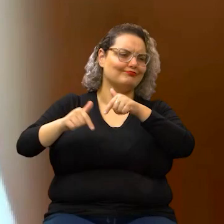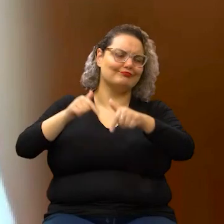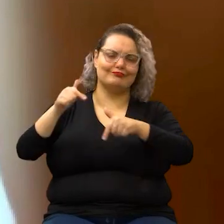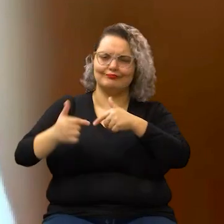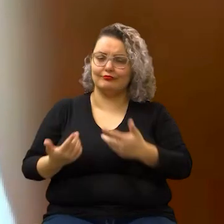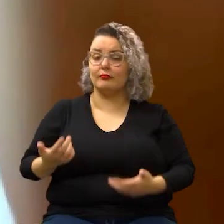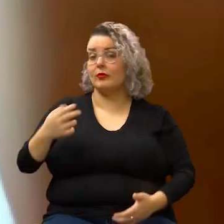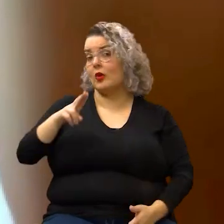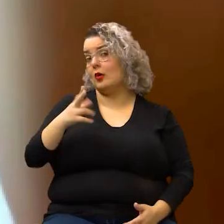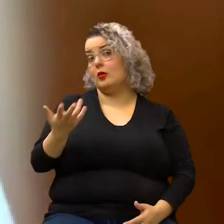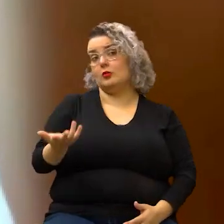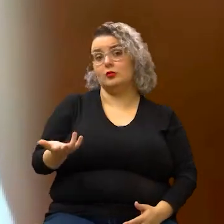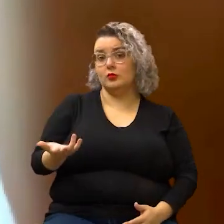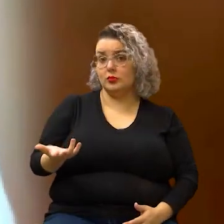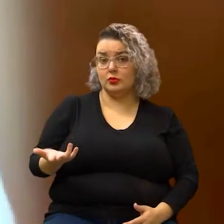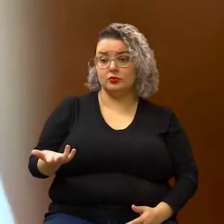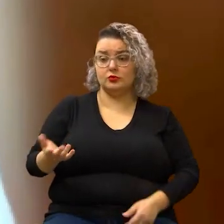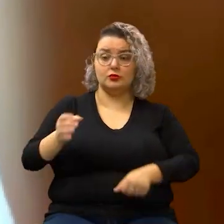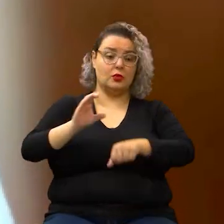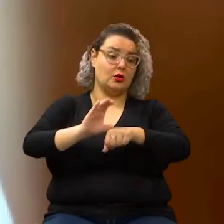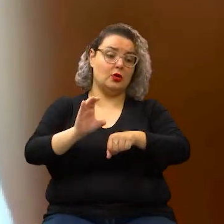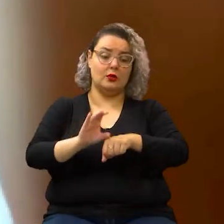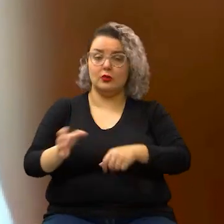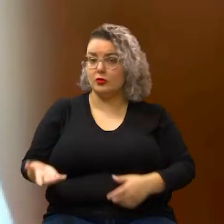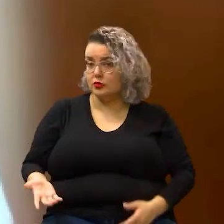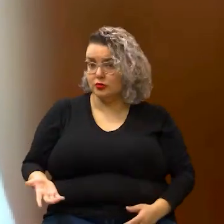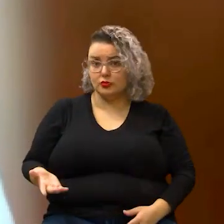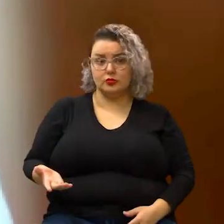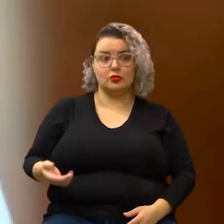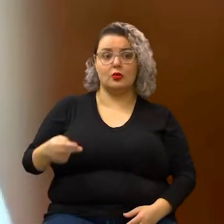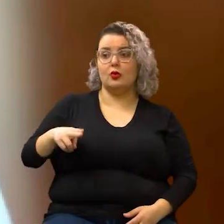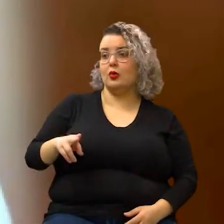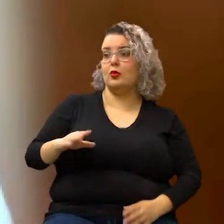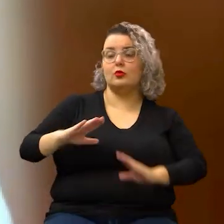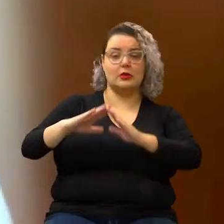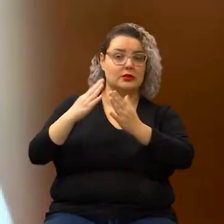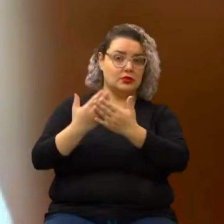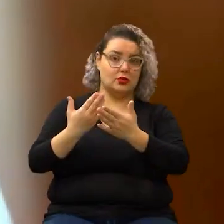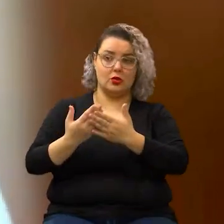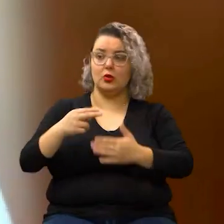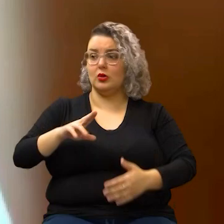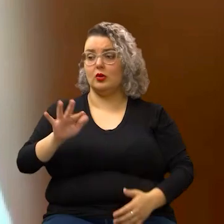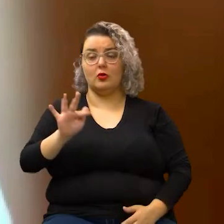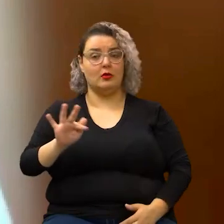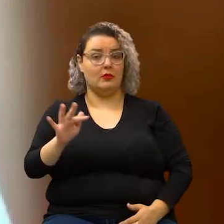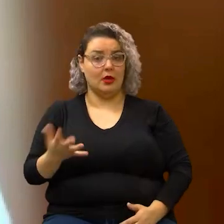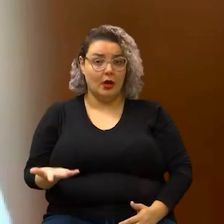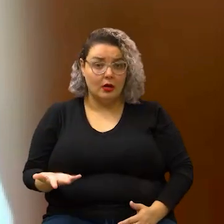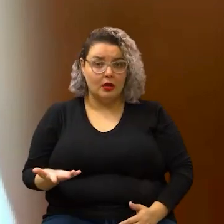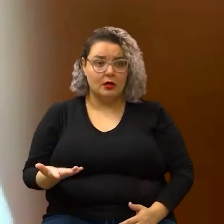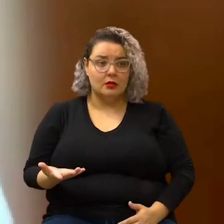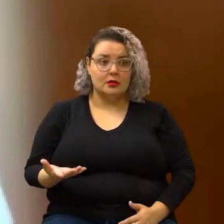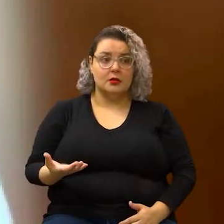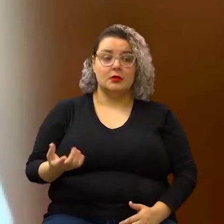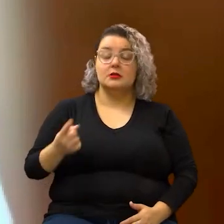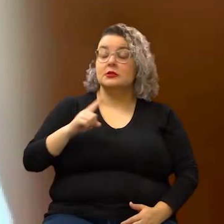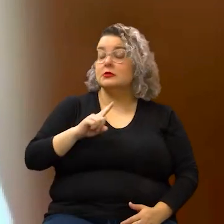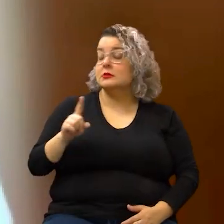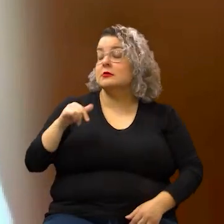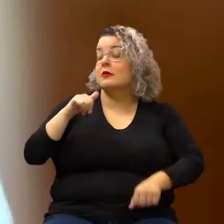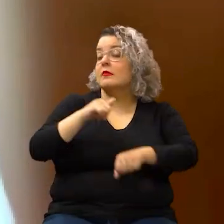conseguem trabalhar ou cursar a faculdade ou a escola, se